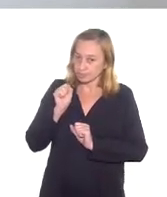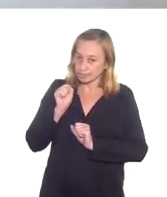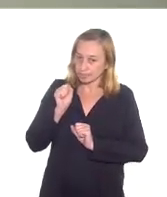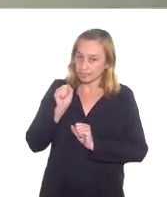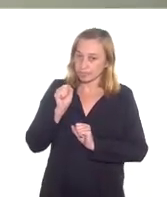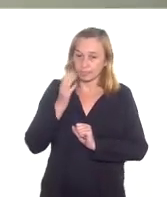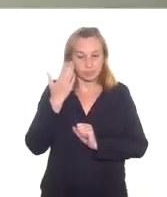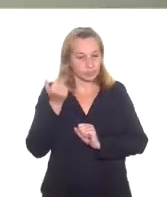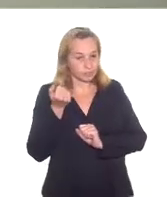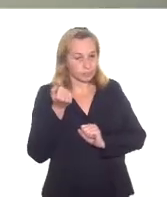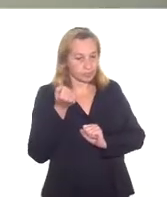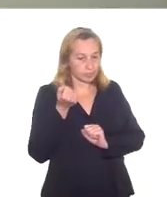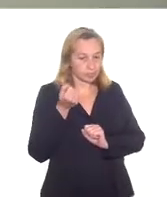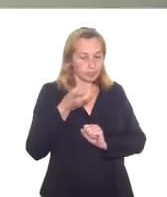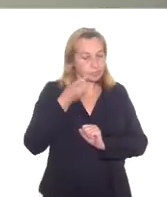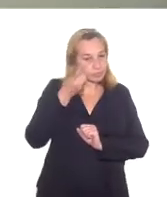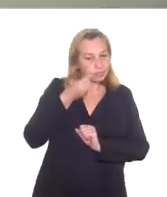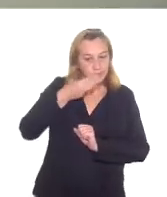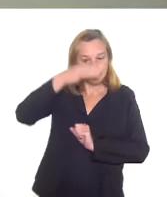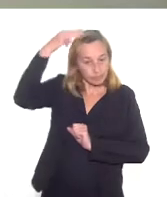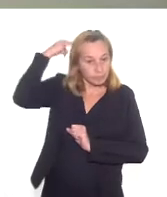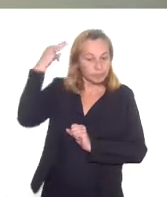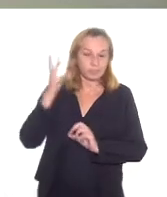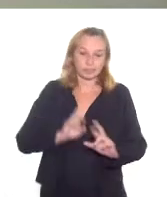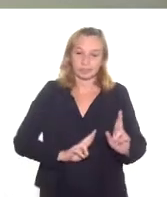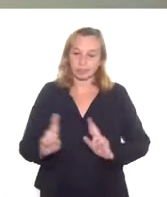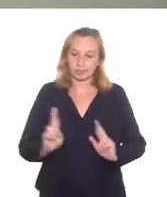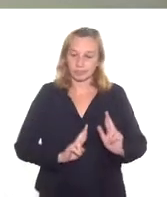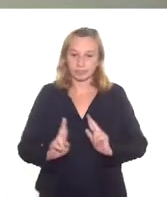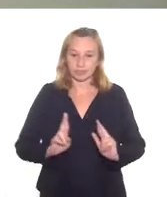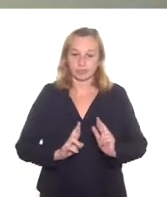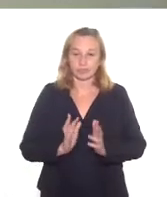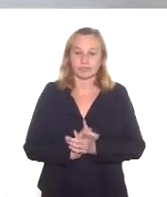que é, deputado Márcio Pacheco? É que na redação,